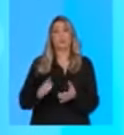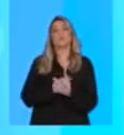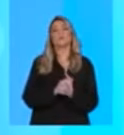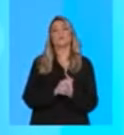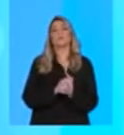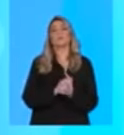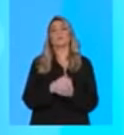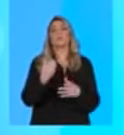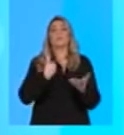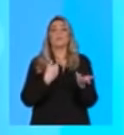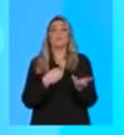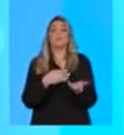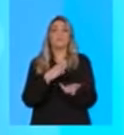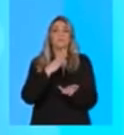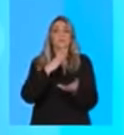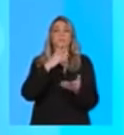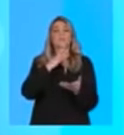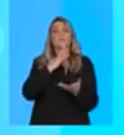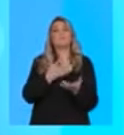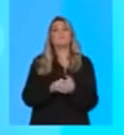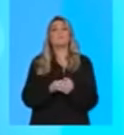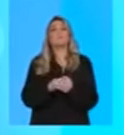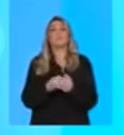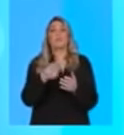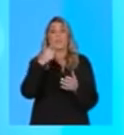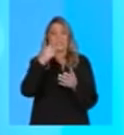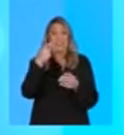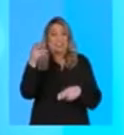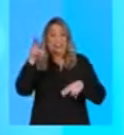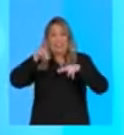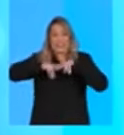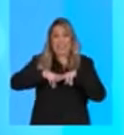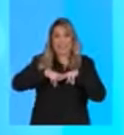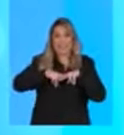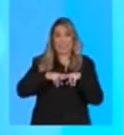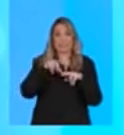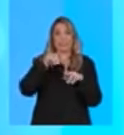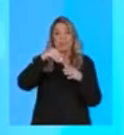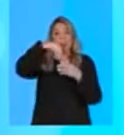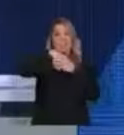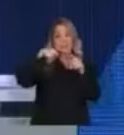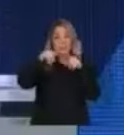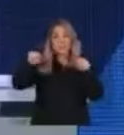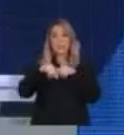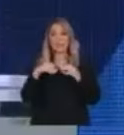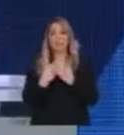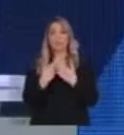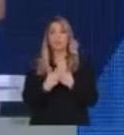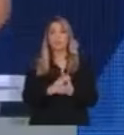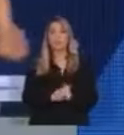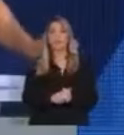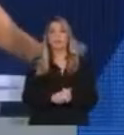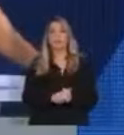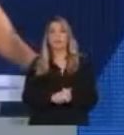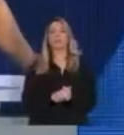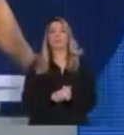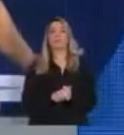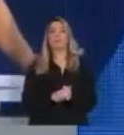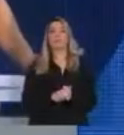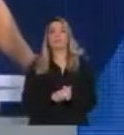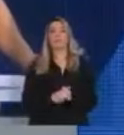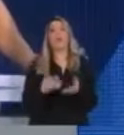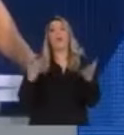naves do conhecimento ao invés de manter a criança trancafiada dentro da sala de aula qual é o seu agora o